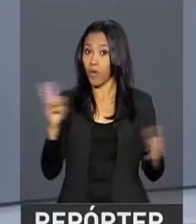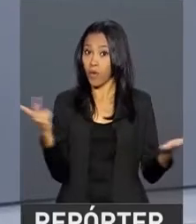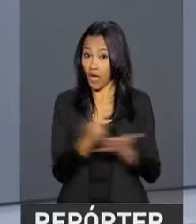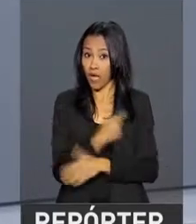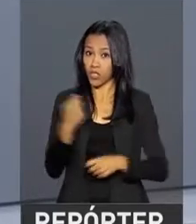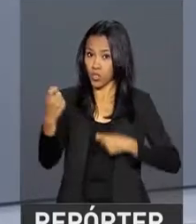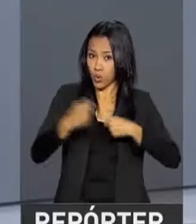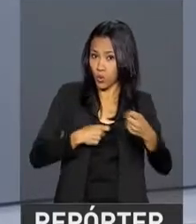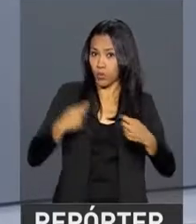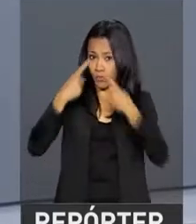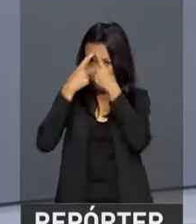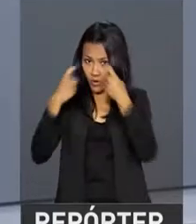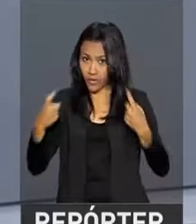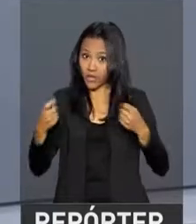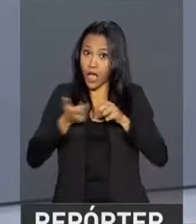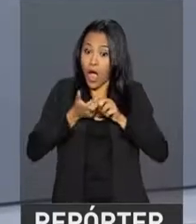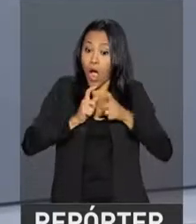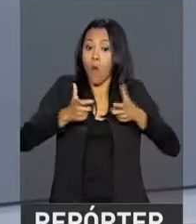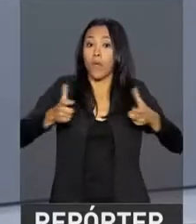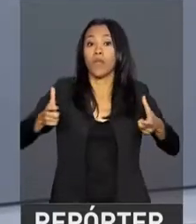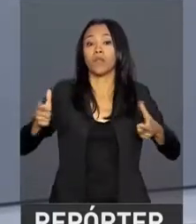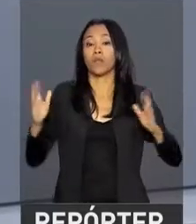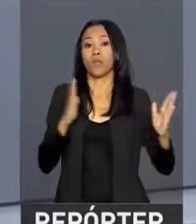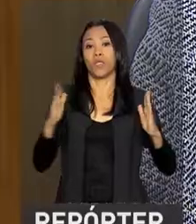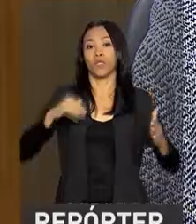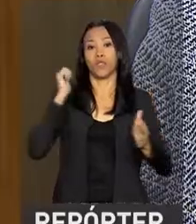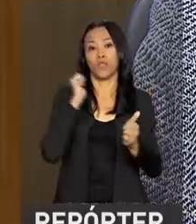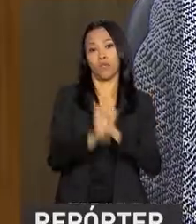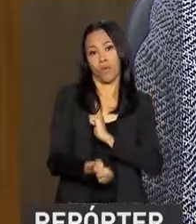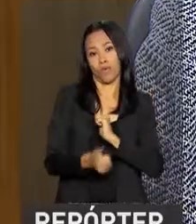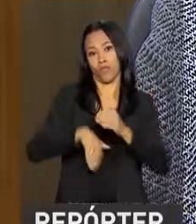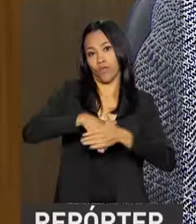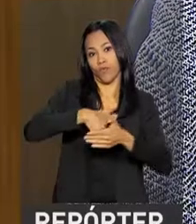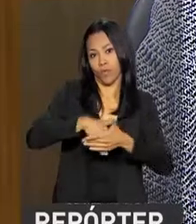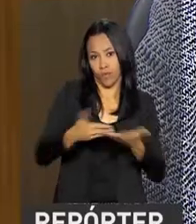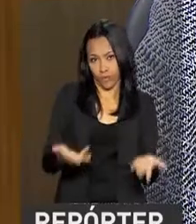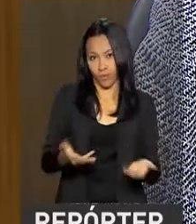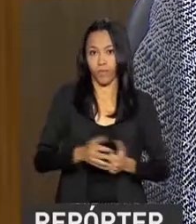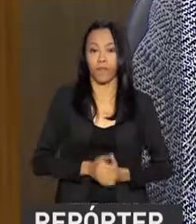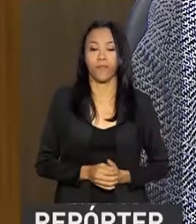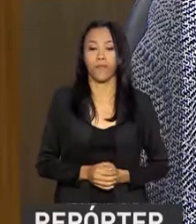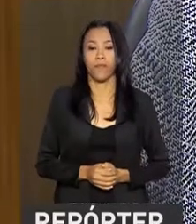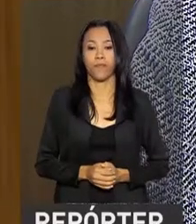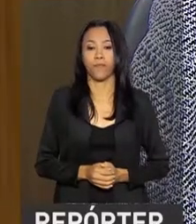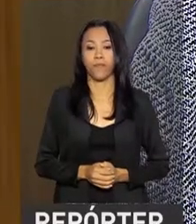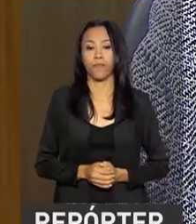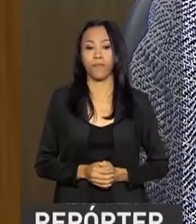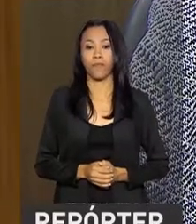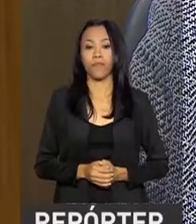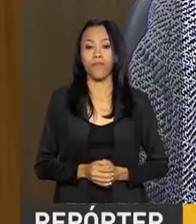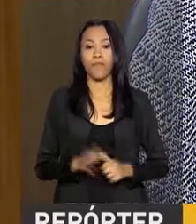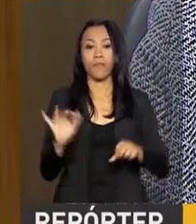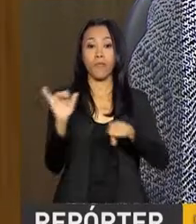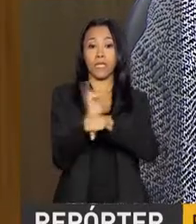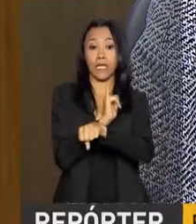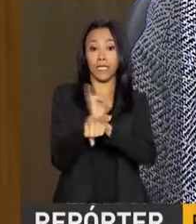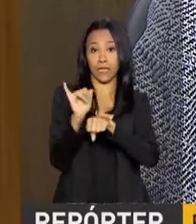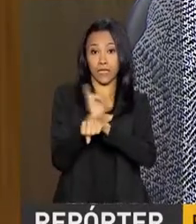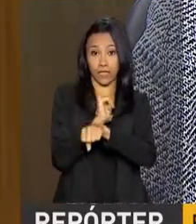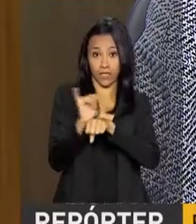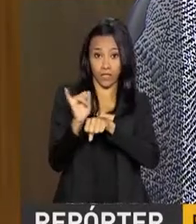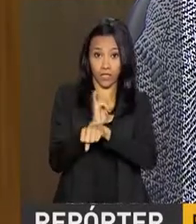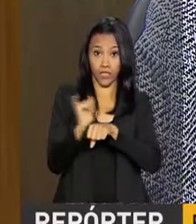estupros e violência aumenta um dia de jogos uma estratégia de mobilização para juntarmos